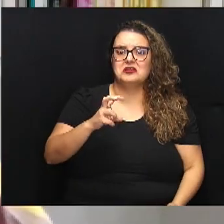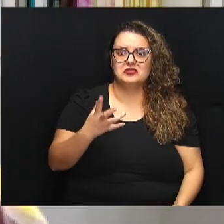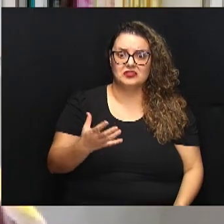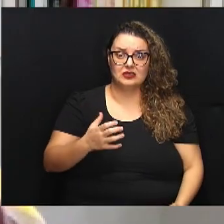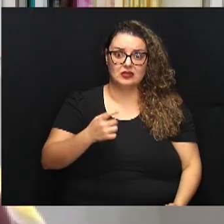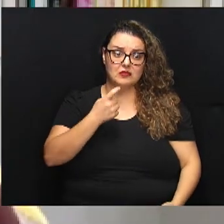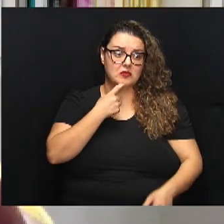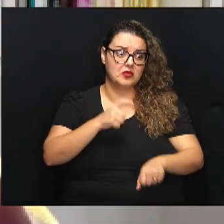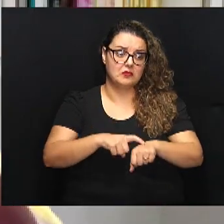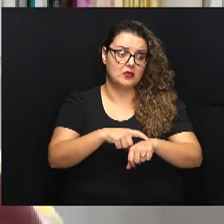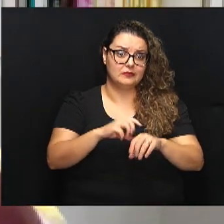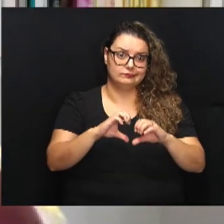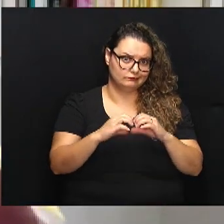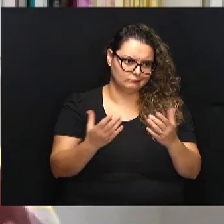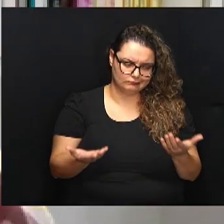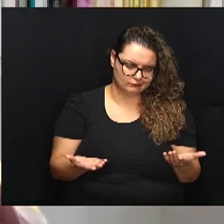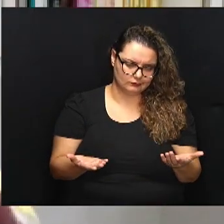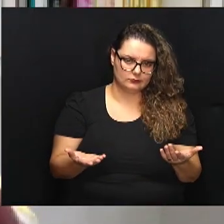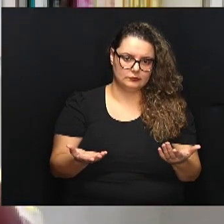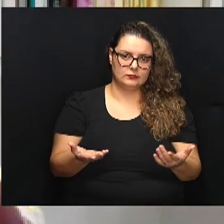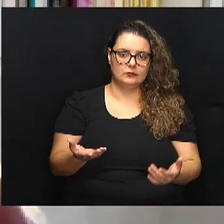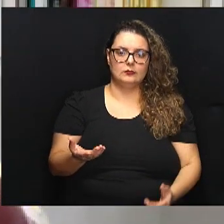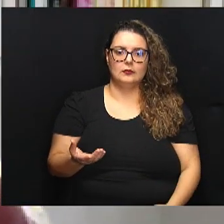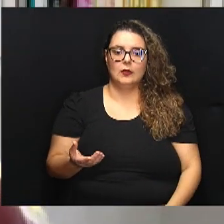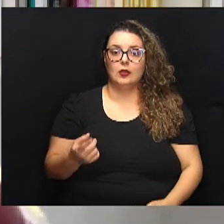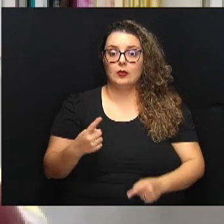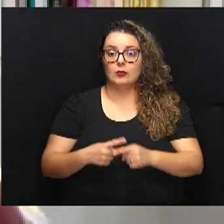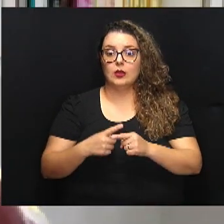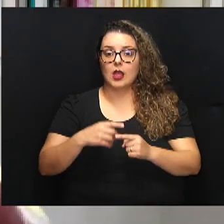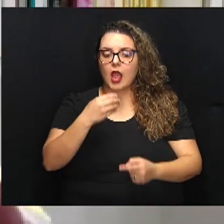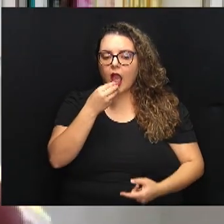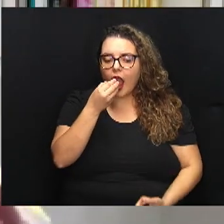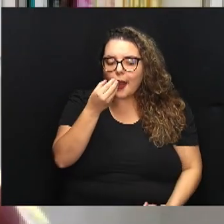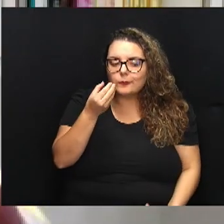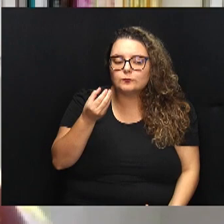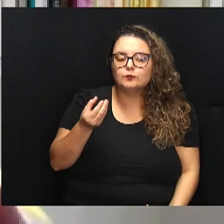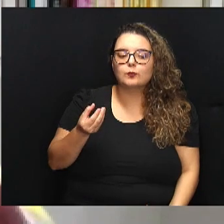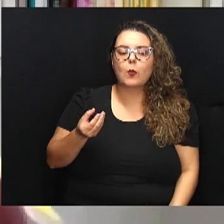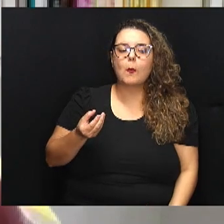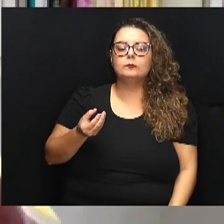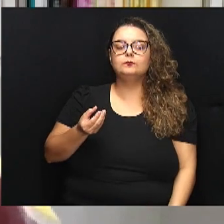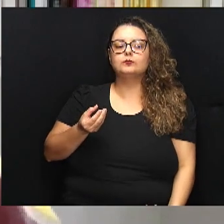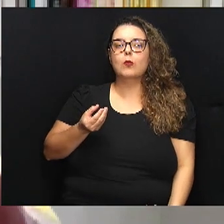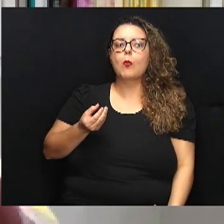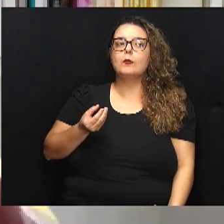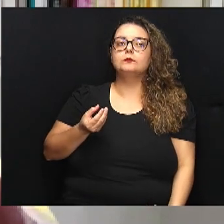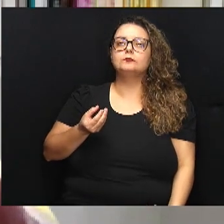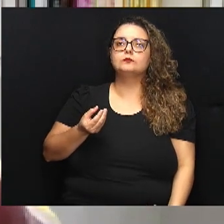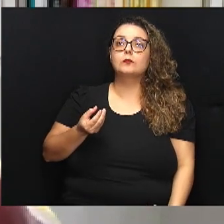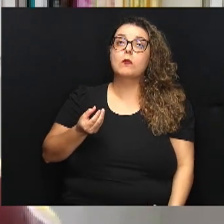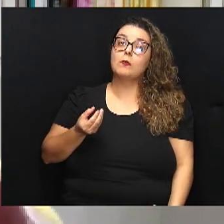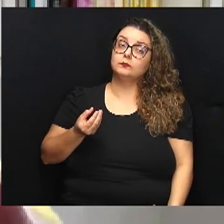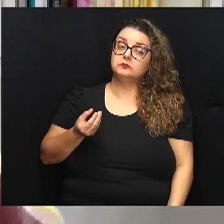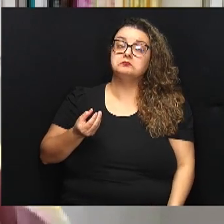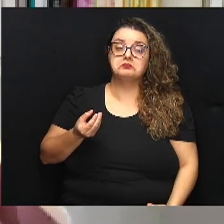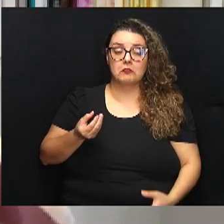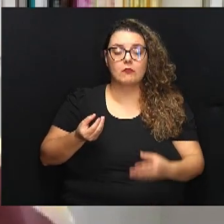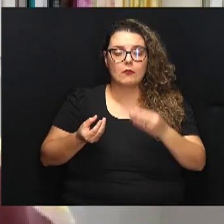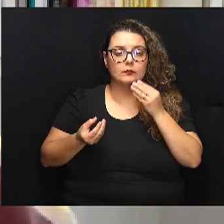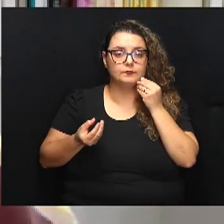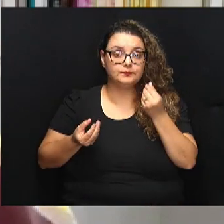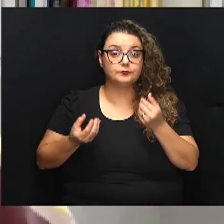Porque provavelmente uma mordida já vai dar uma noção do sabor. Então, vê se você